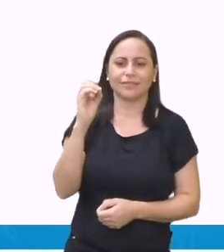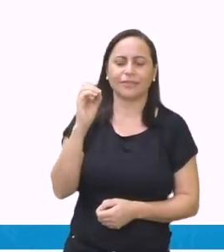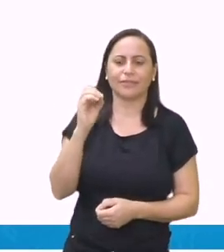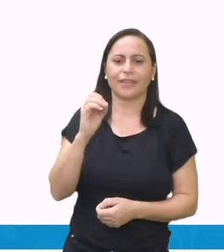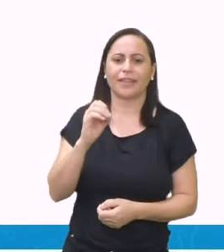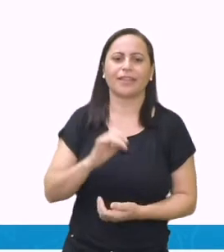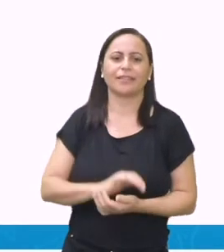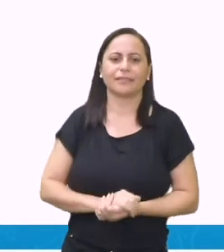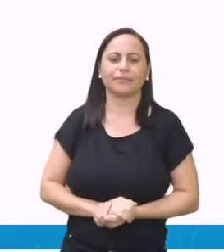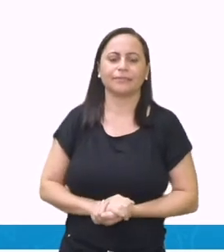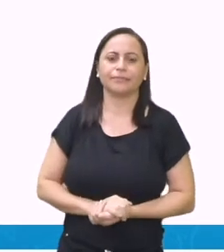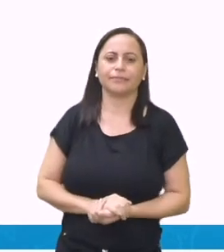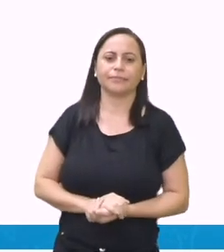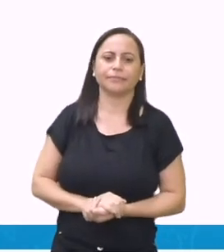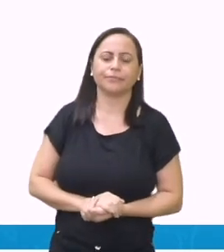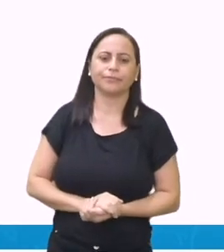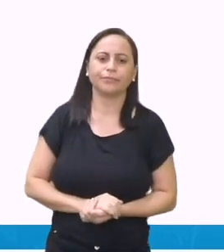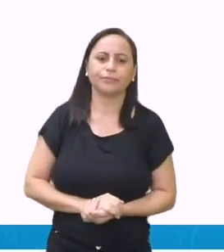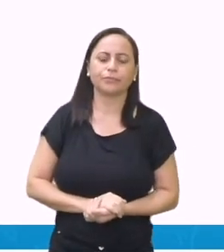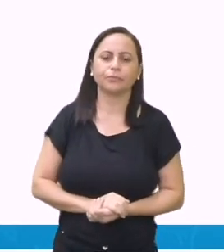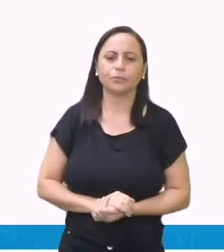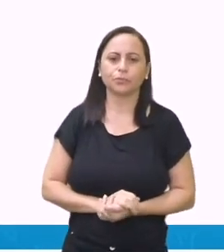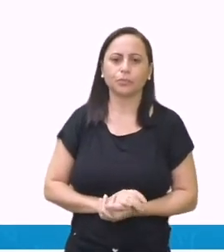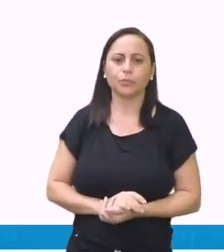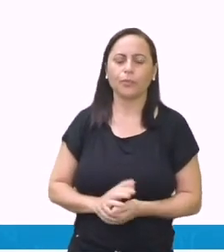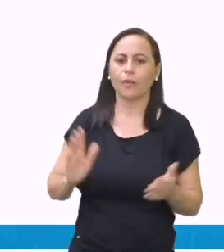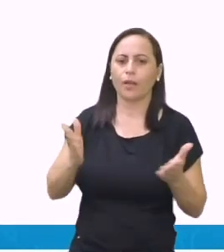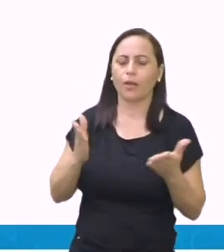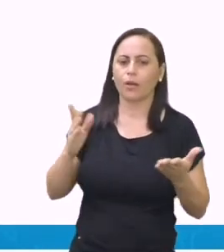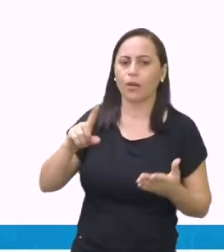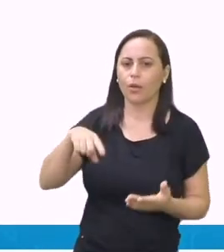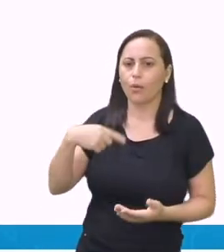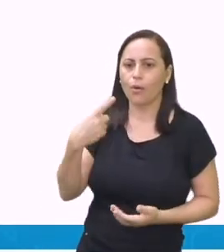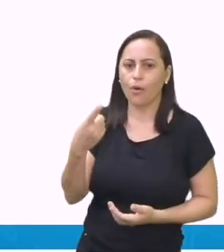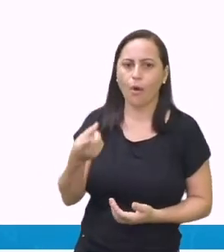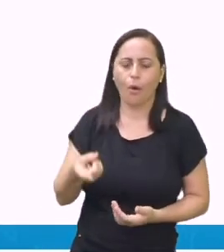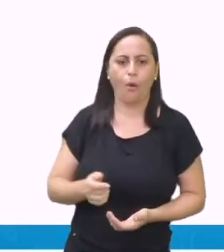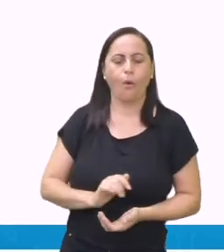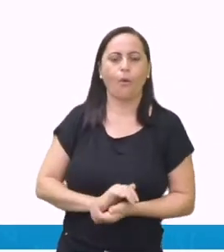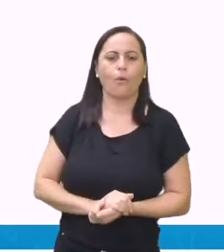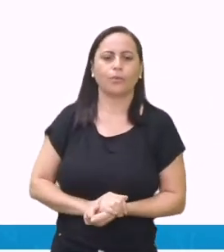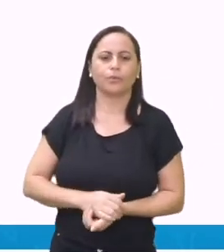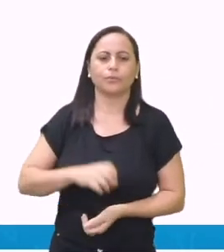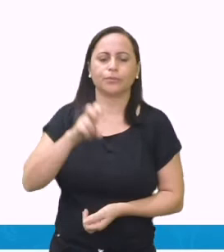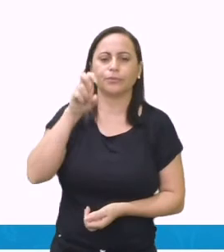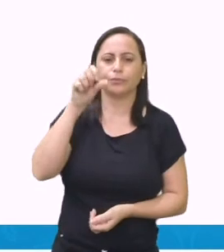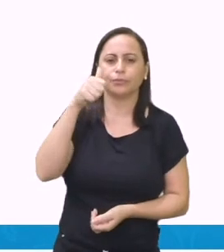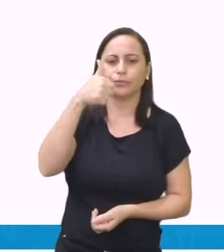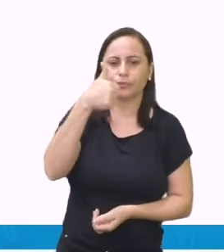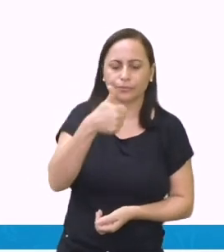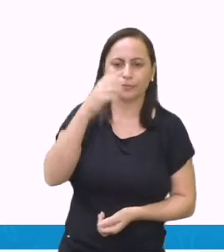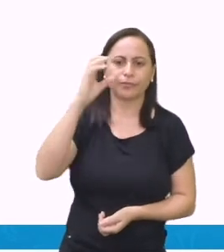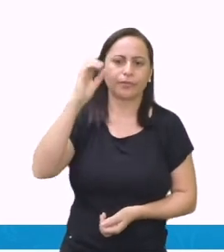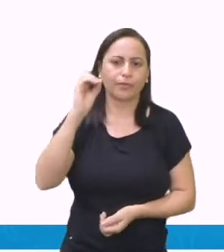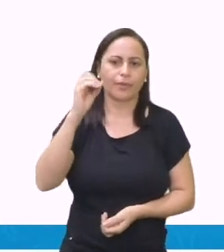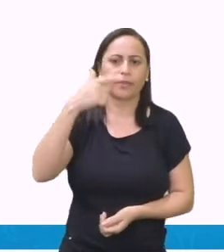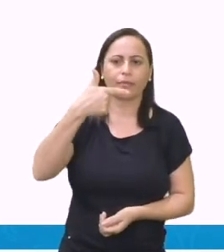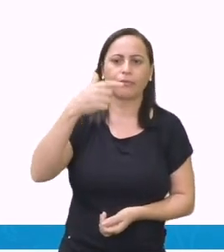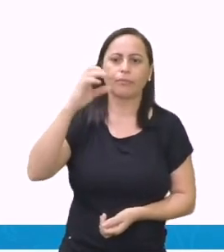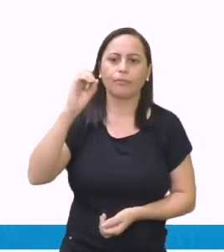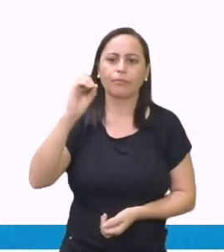né? Dessa forma. Agora vamos pro próximo, ó. 10, 20,